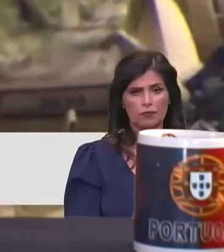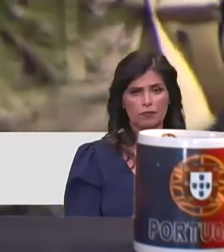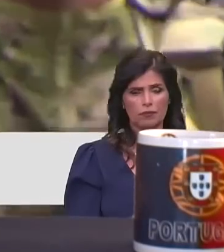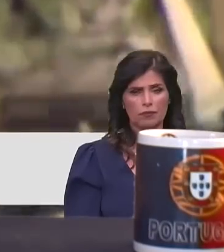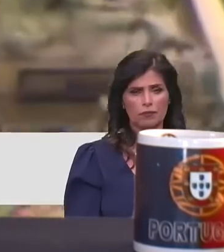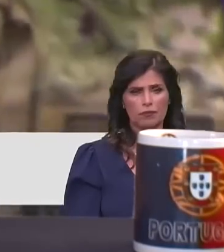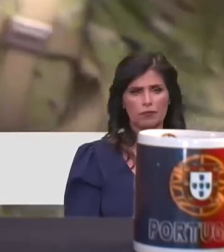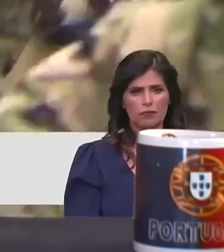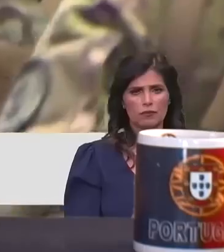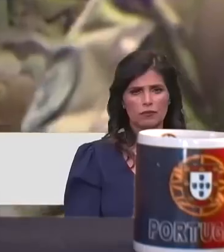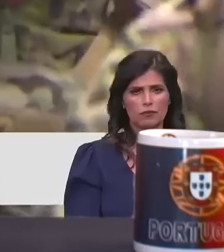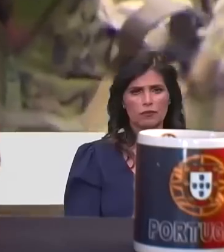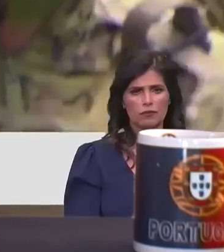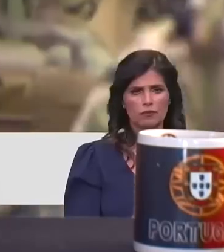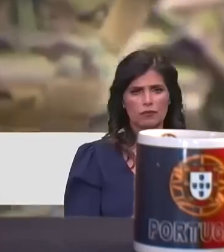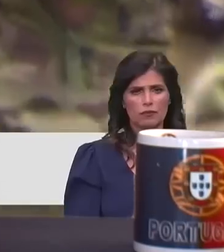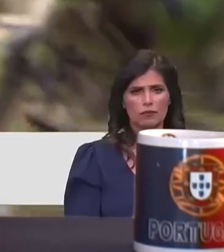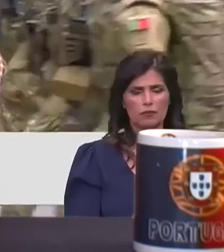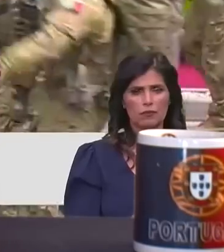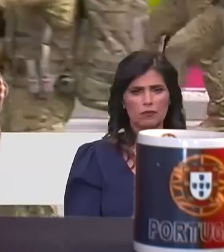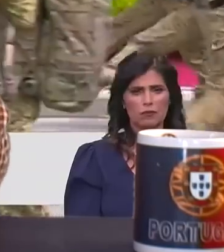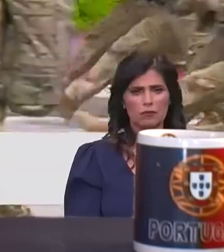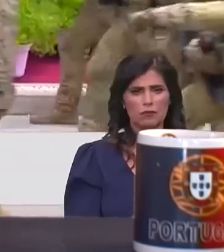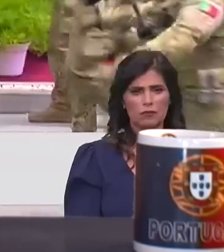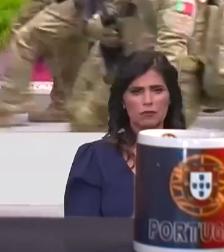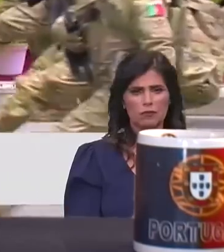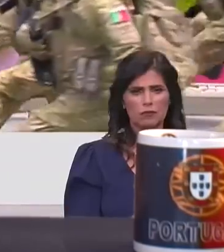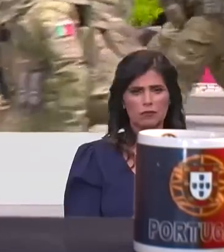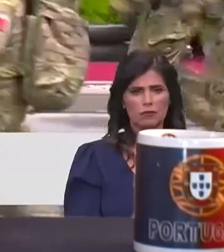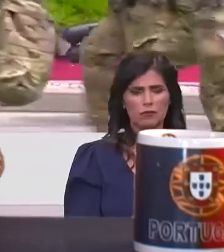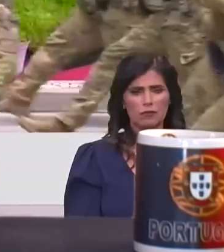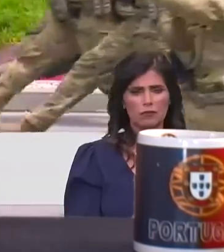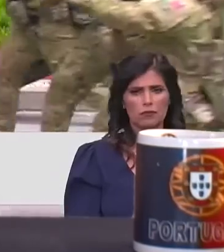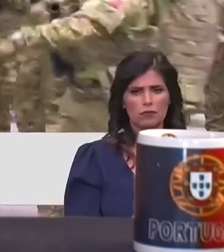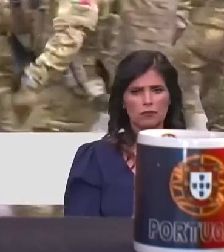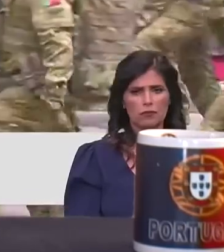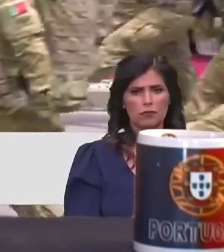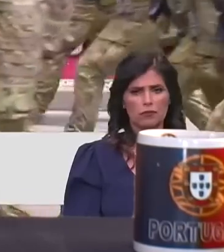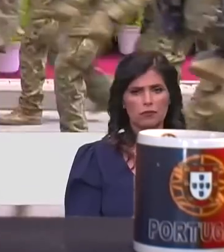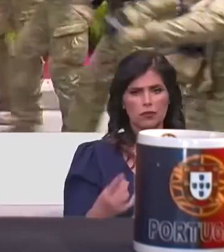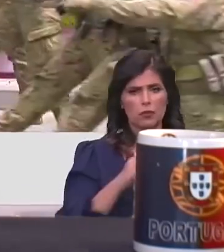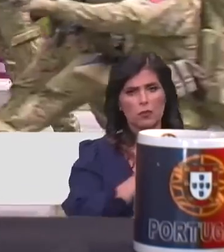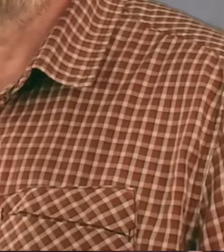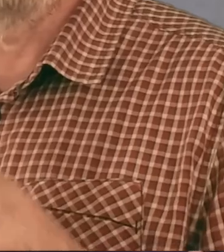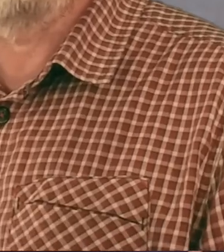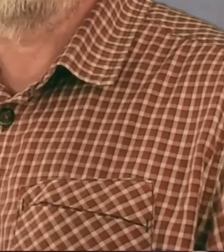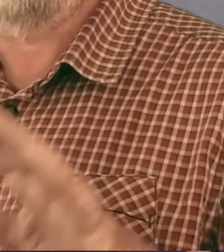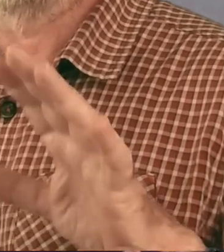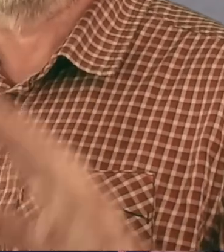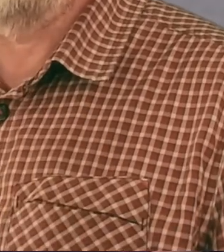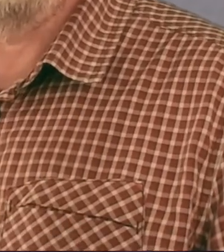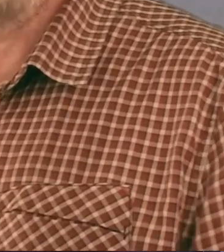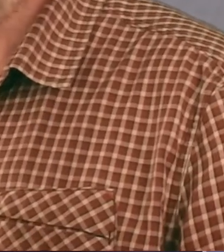não há limite para ridículo bem à mirantes de que o capitão Igor por exemplo depois do episódio é realmente um exemplo